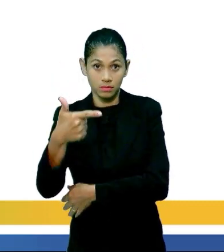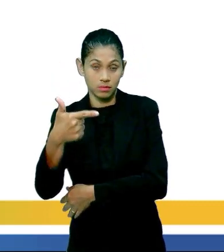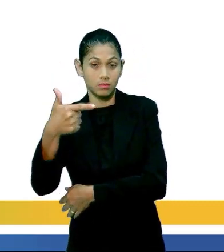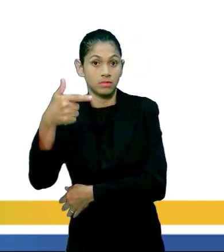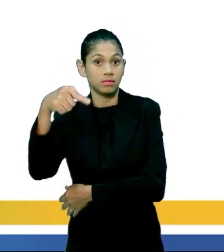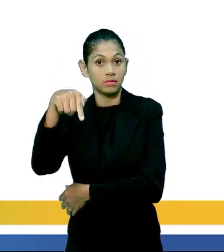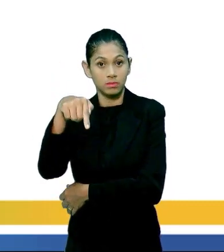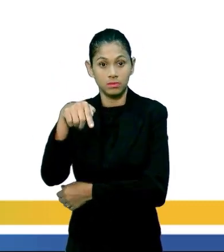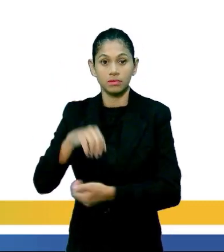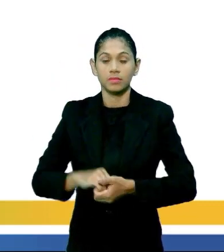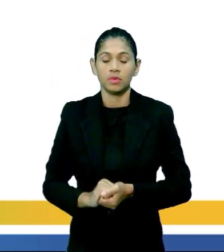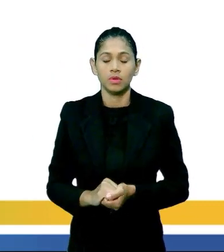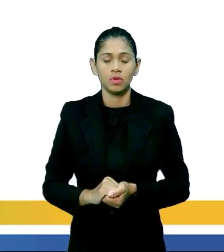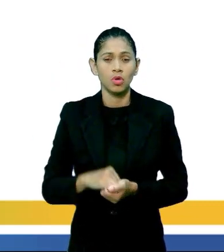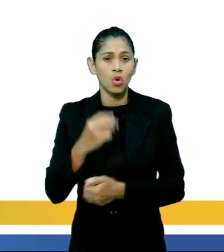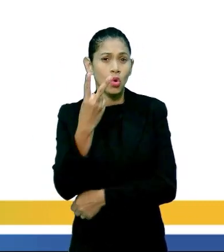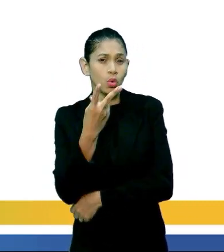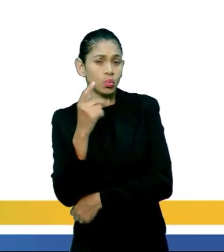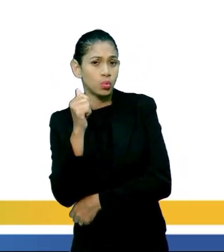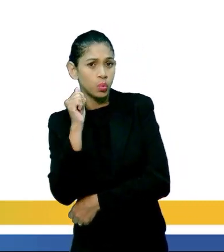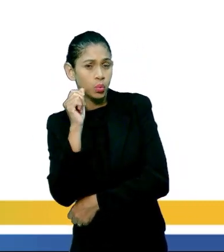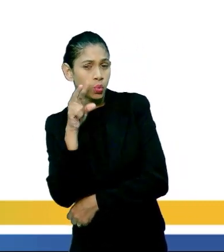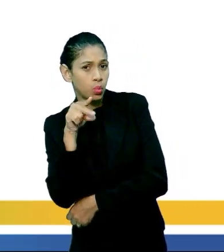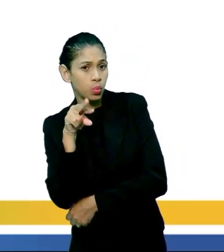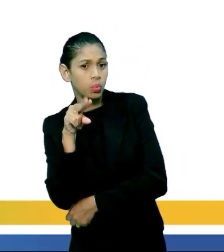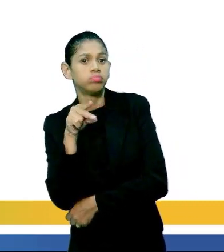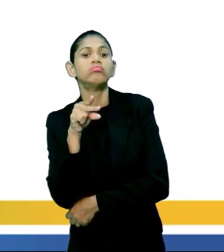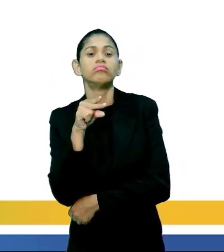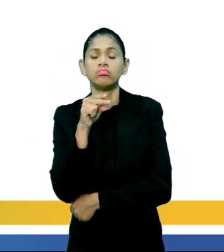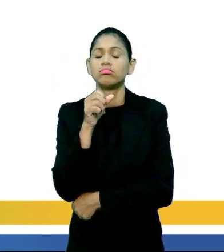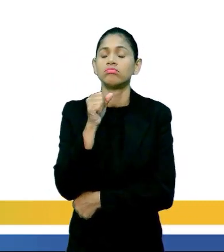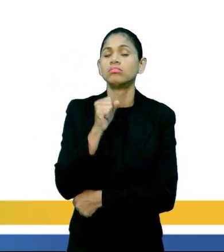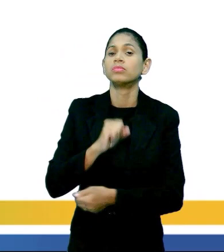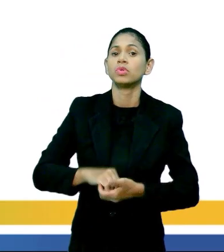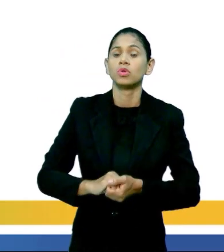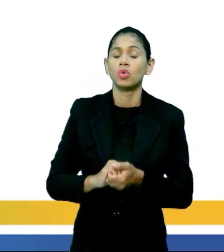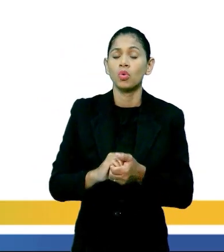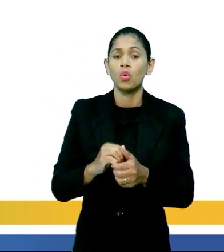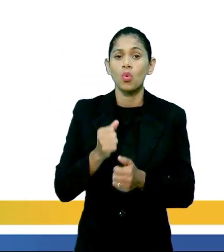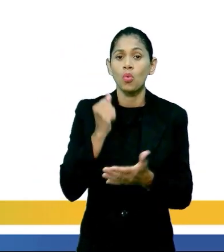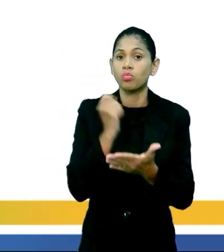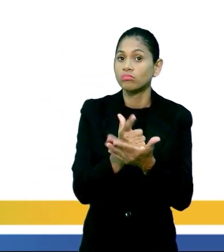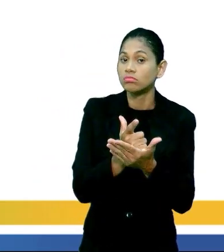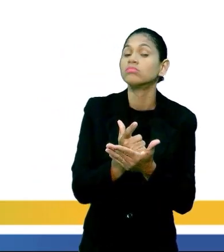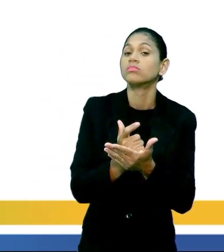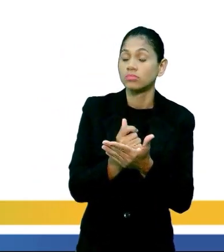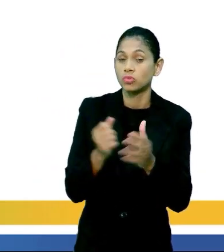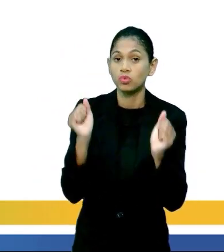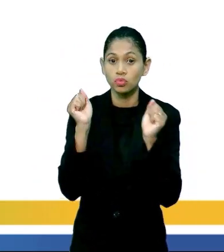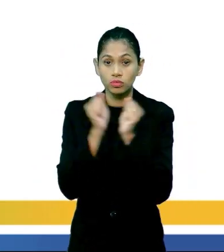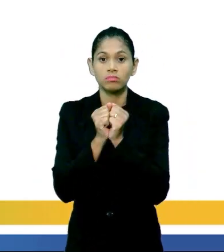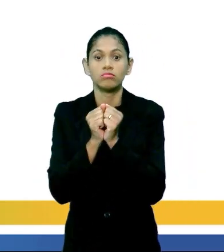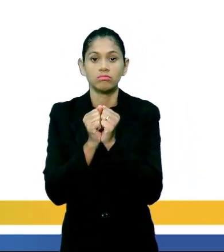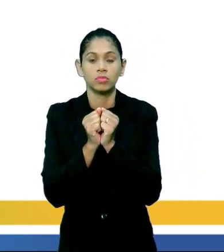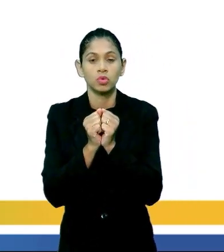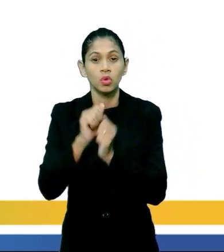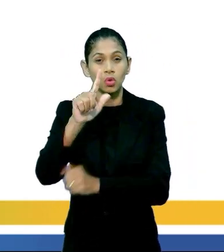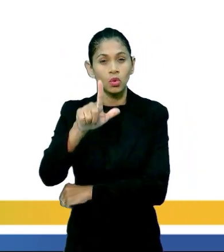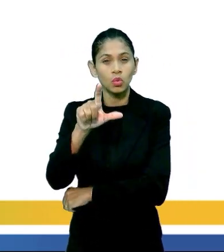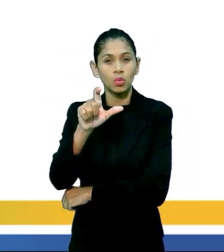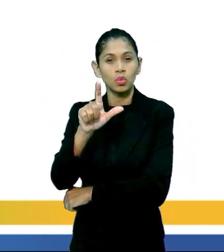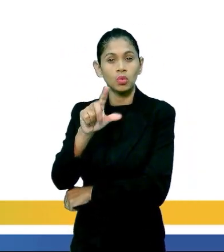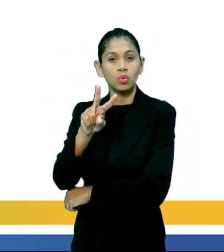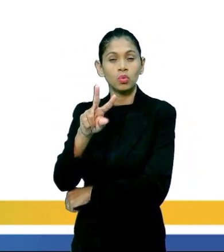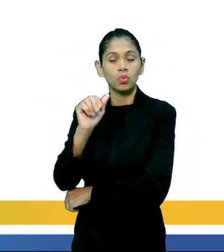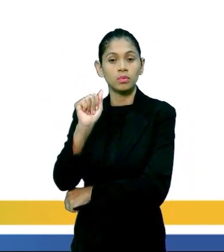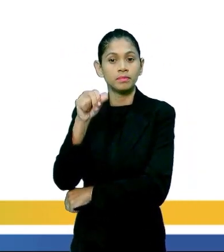aí. Dois irmãos compraram um carro juntos, Luana pagou 19 mil e Lucas 11 mil. Depois de